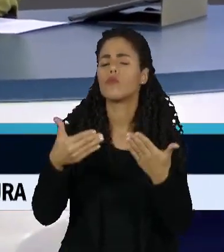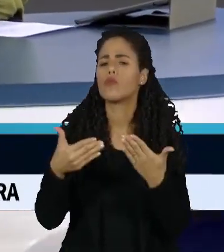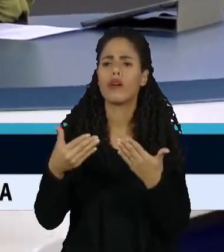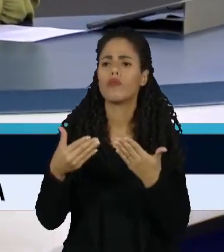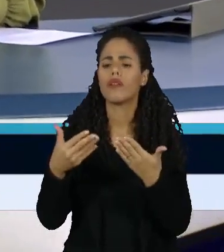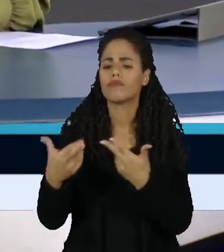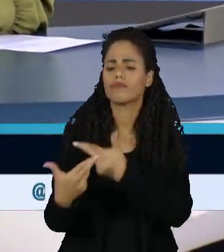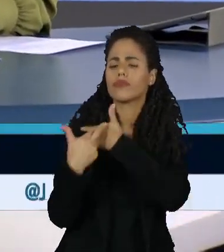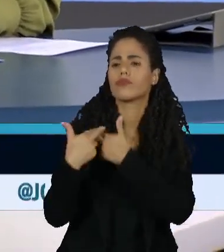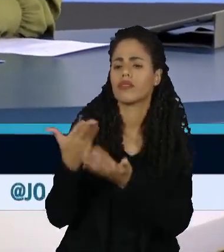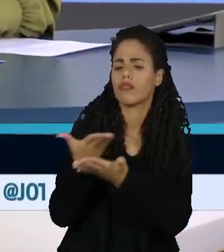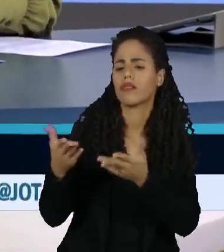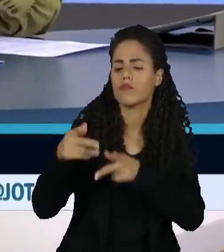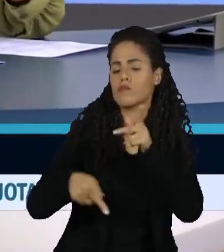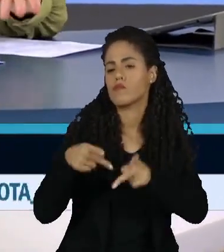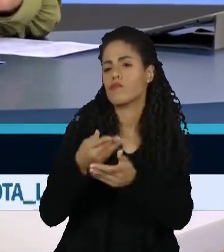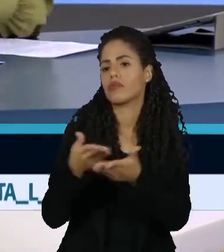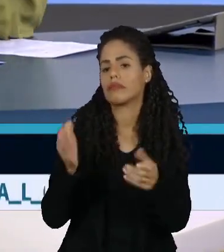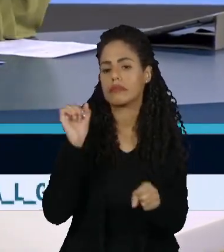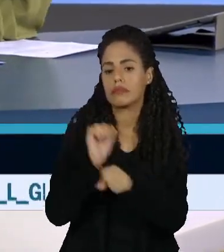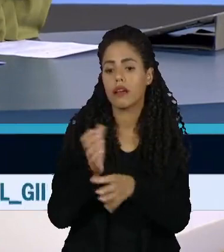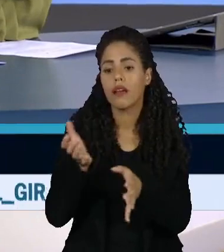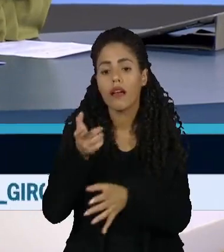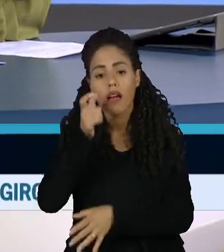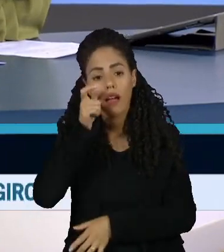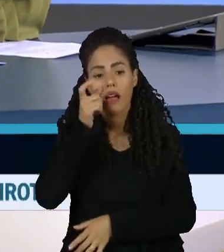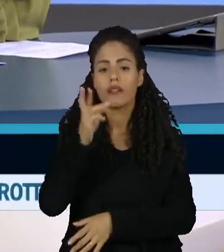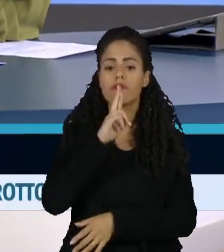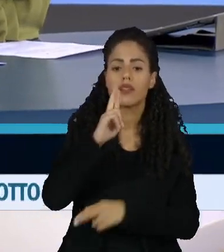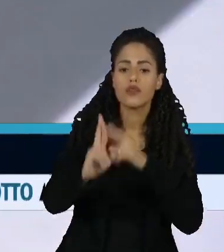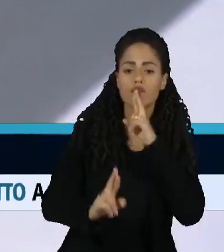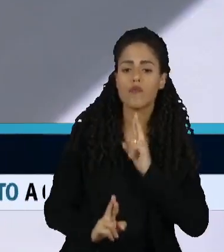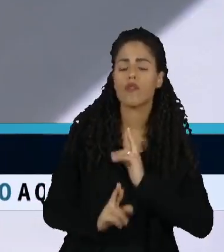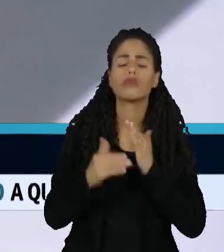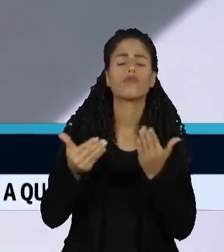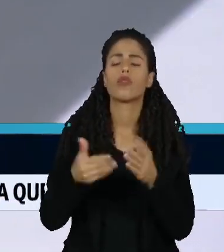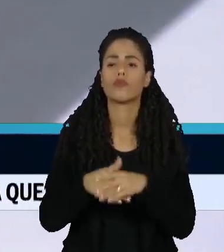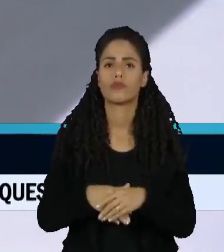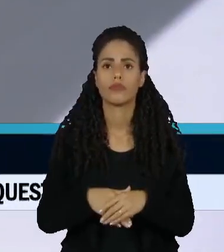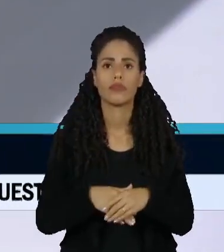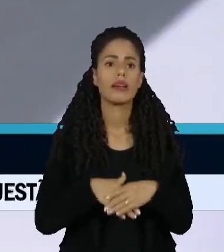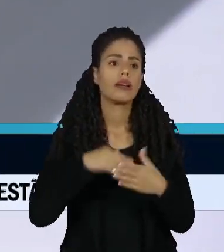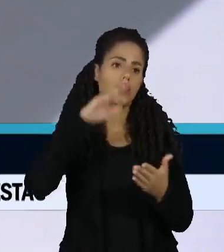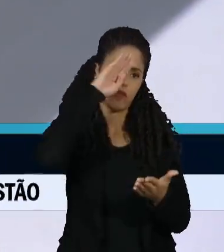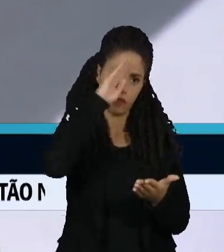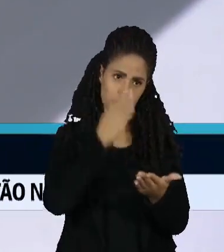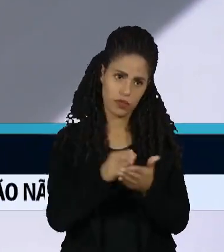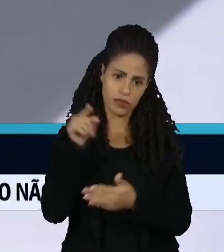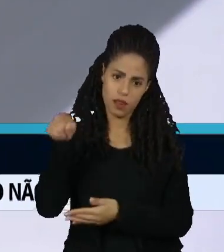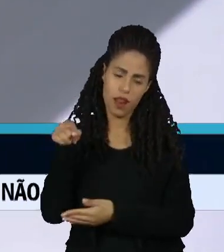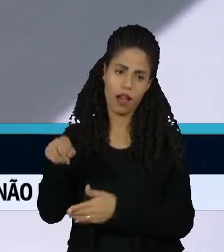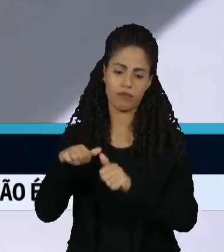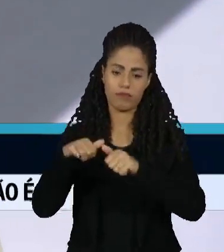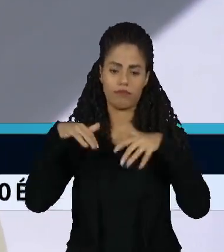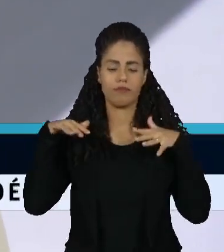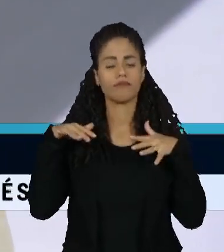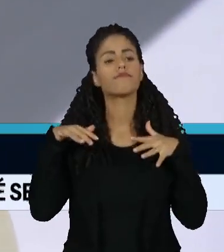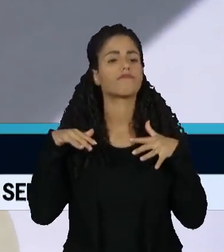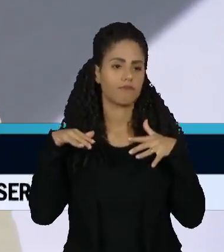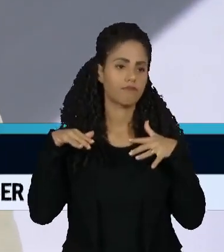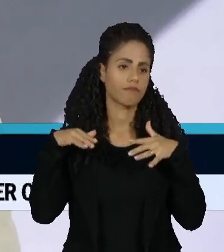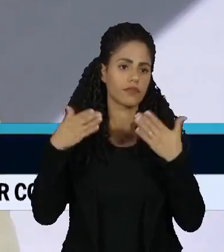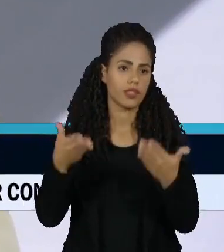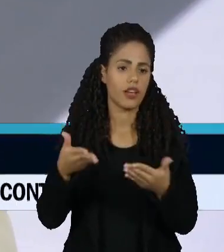passa para a população que espera por essas respostas? É, a confiança no Congresso, quer dizer,